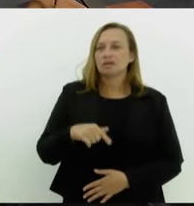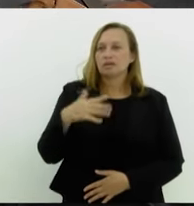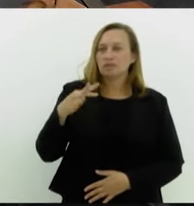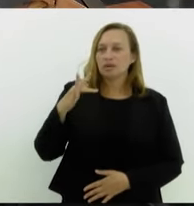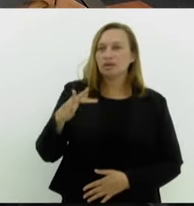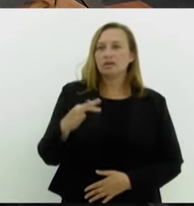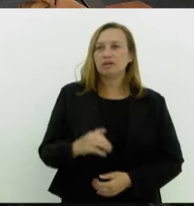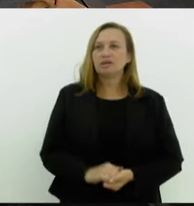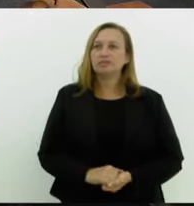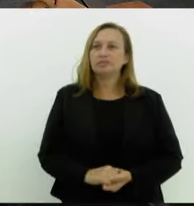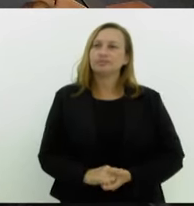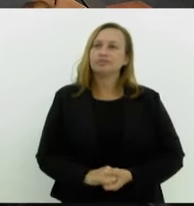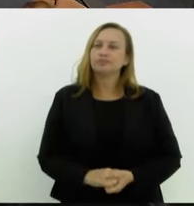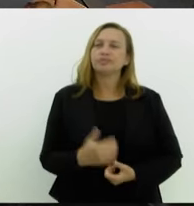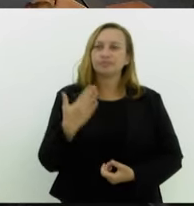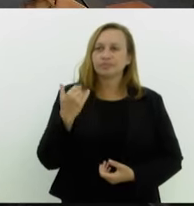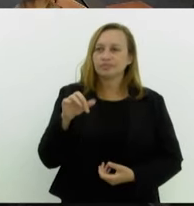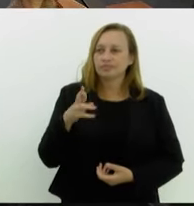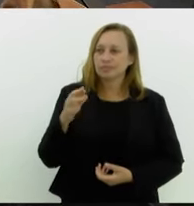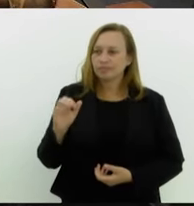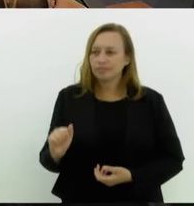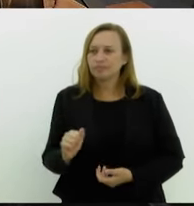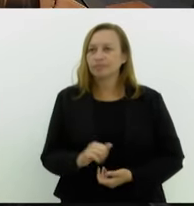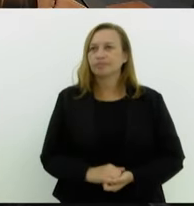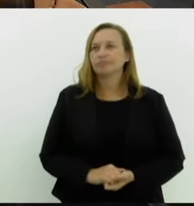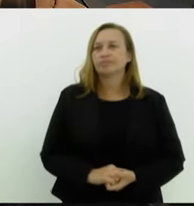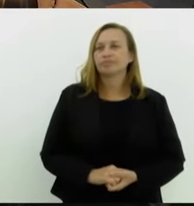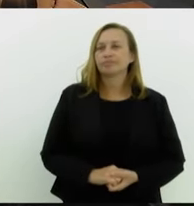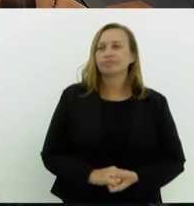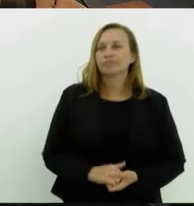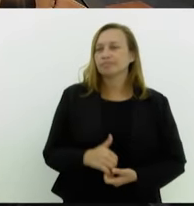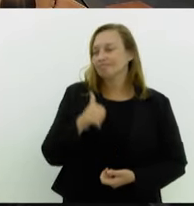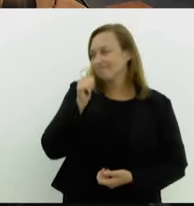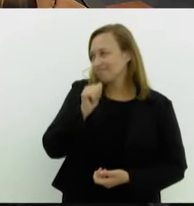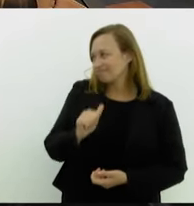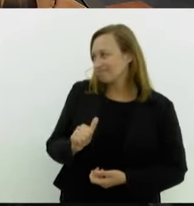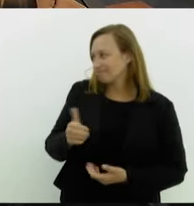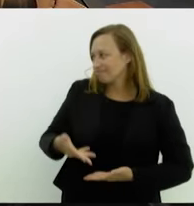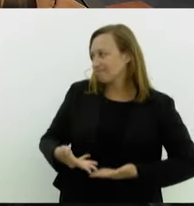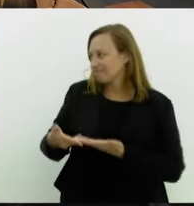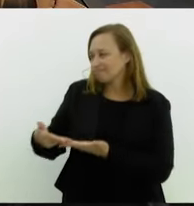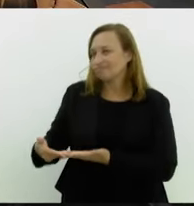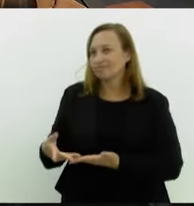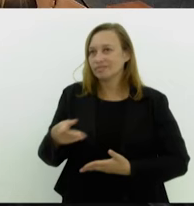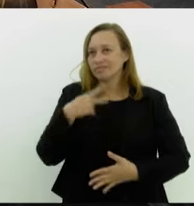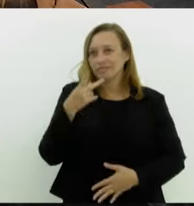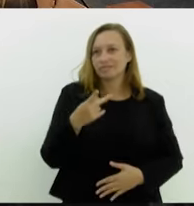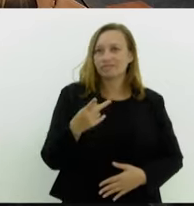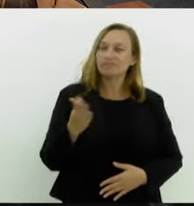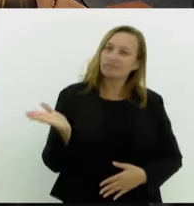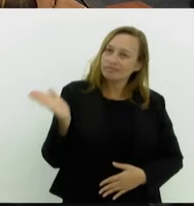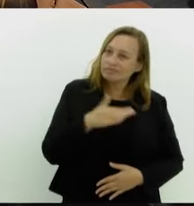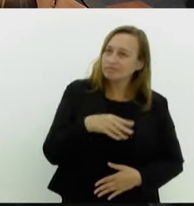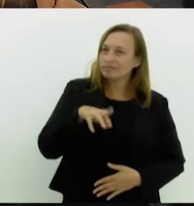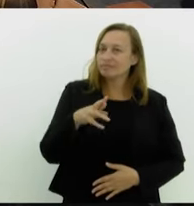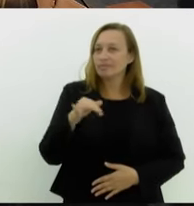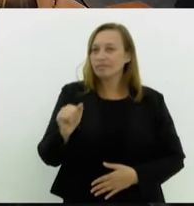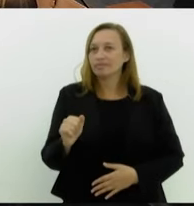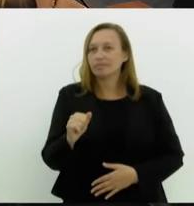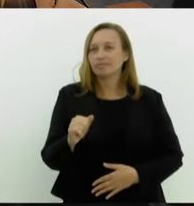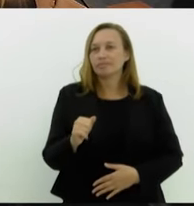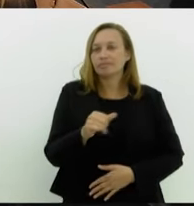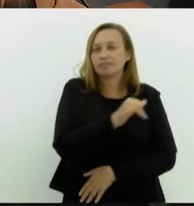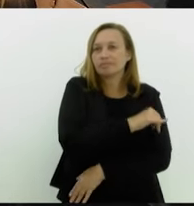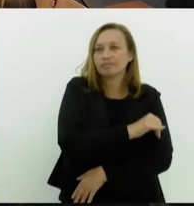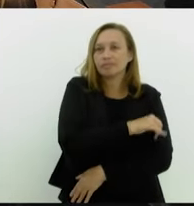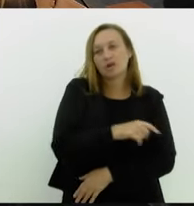sei a a deputada Soraia gente essa mulher ela me convida e fala Mari vamos vamos pro Rio moro em São